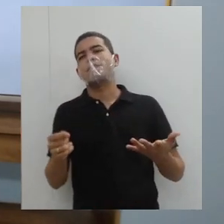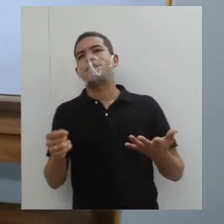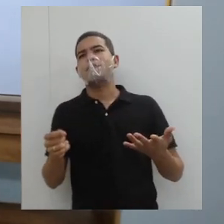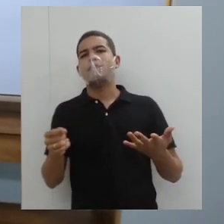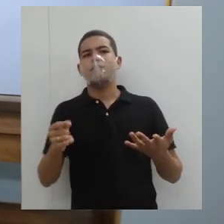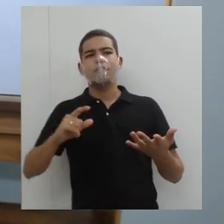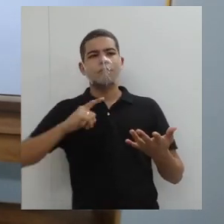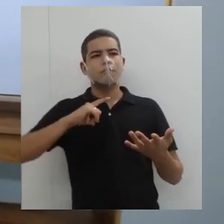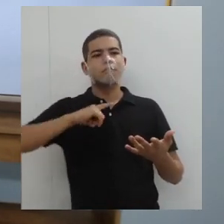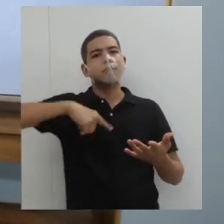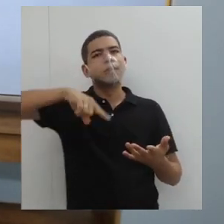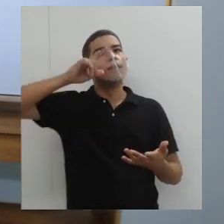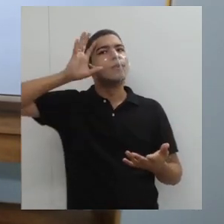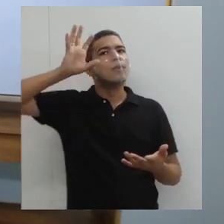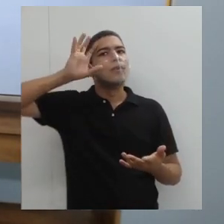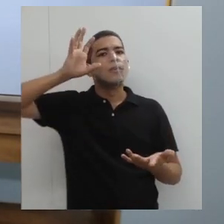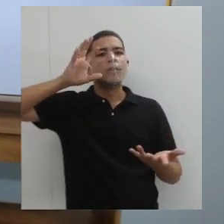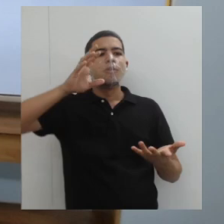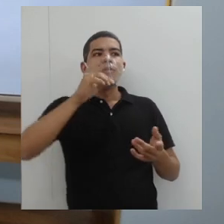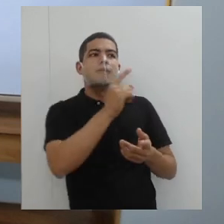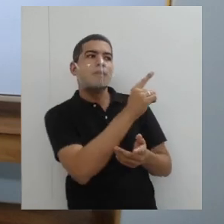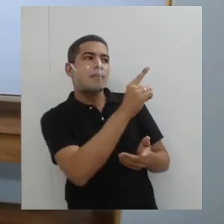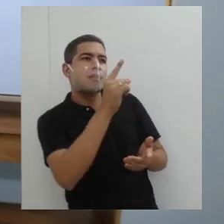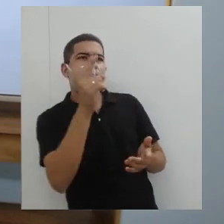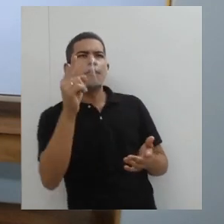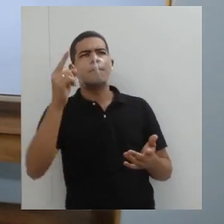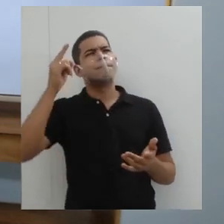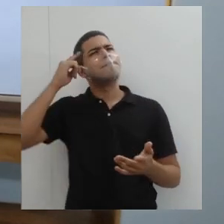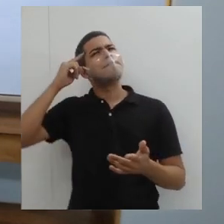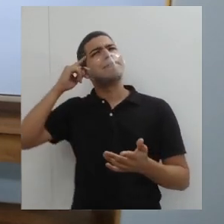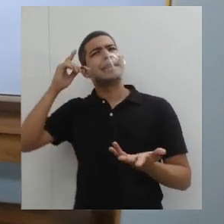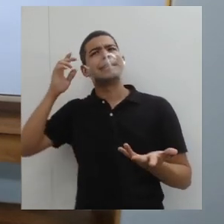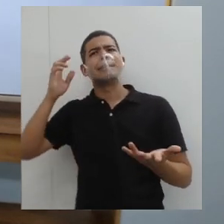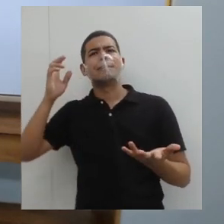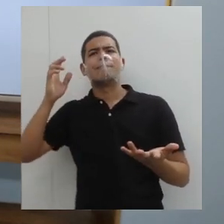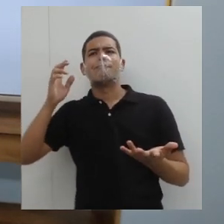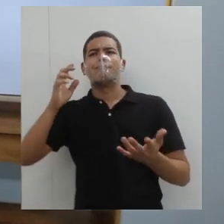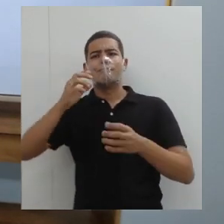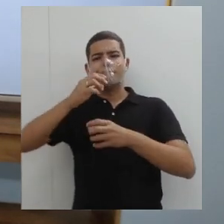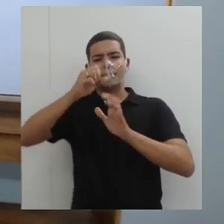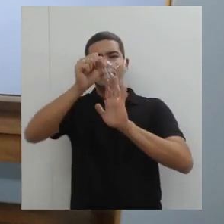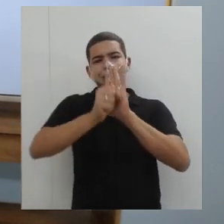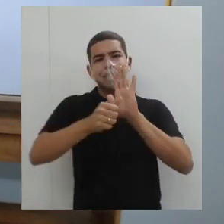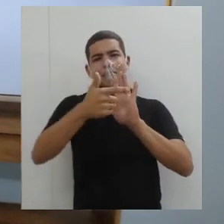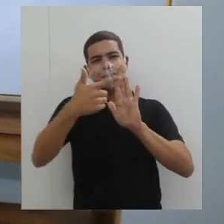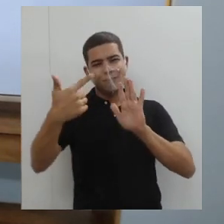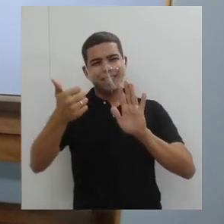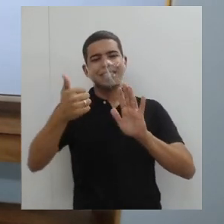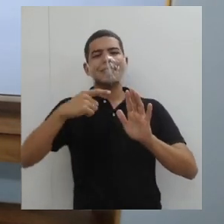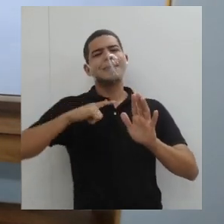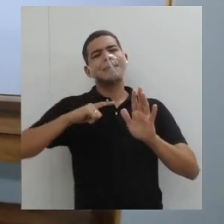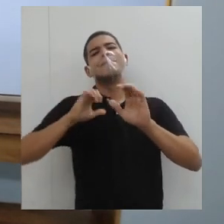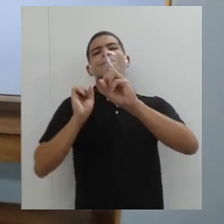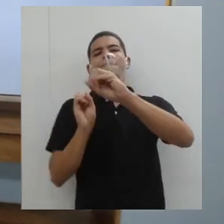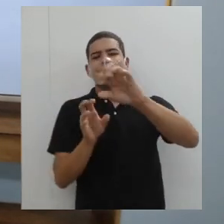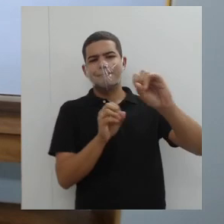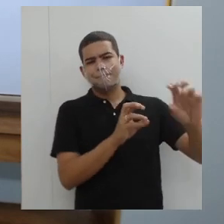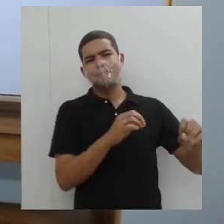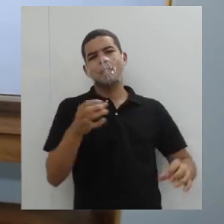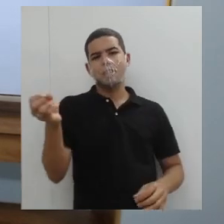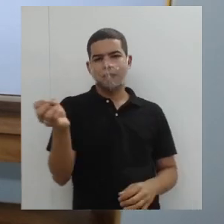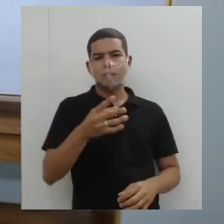esse paradigma que foi criado há muitos anos atrás e que o século XXI já ensinou um monte de coisa nova pra gente, onde todos